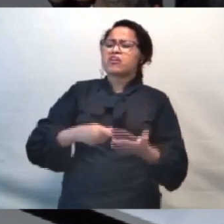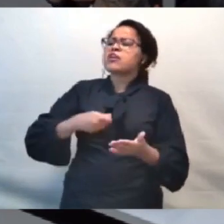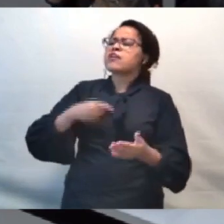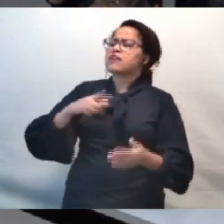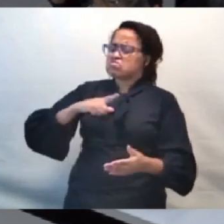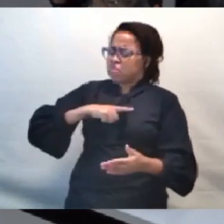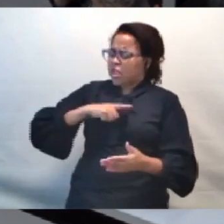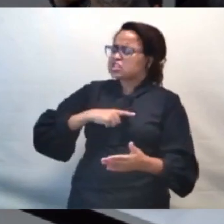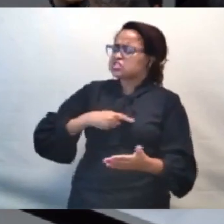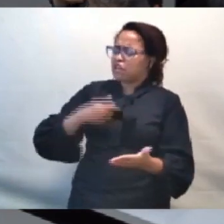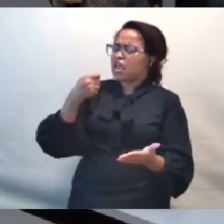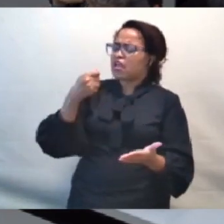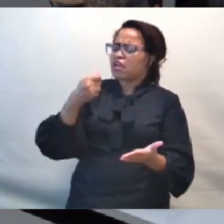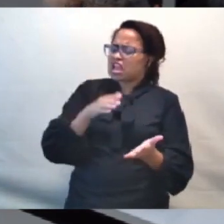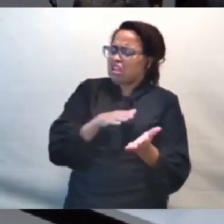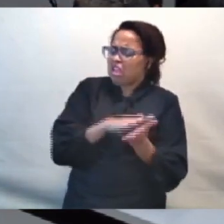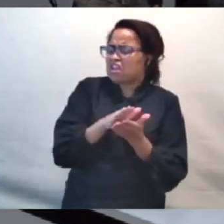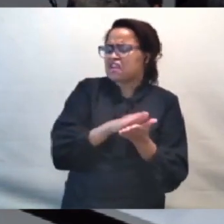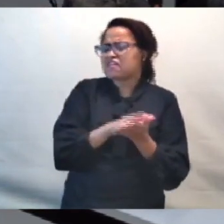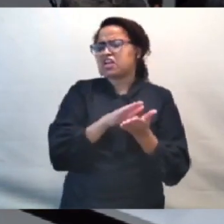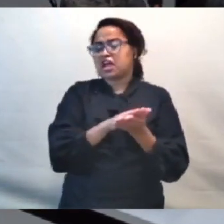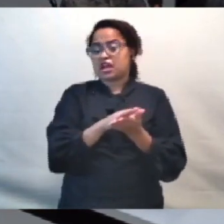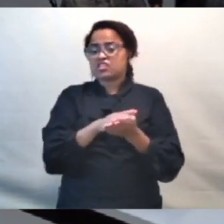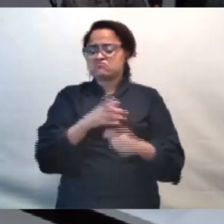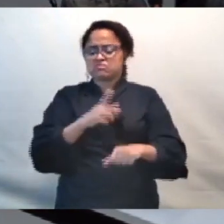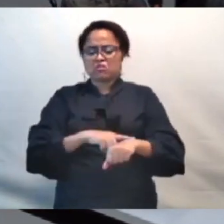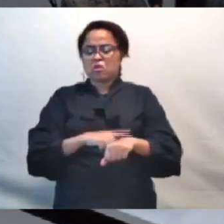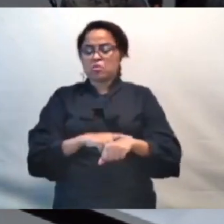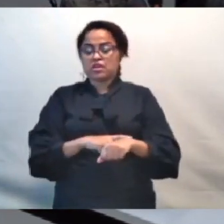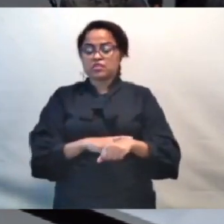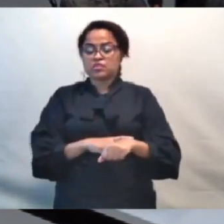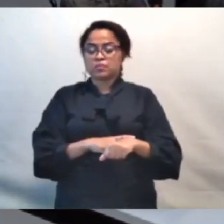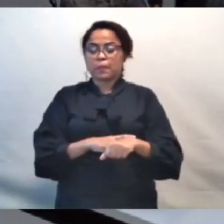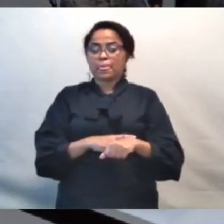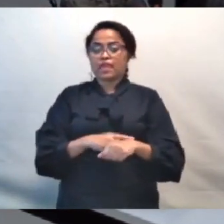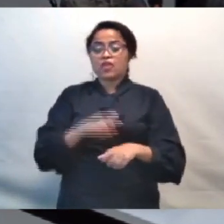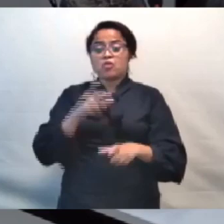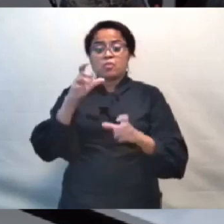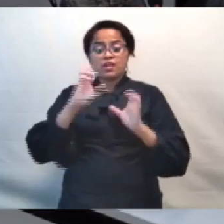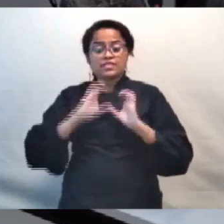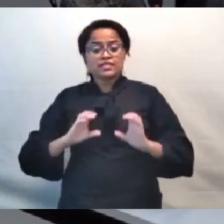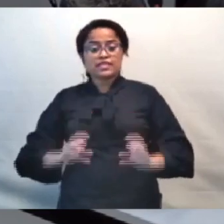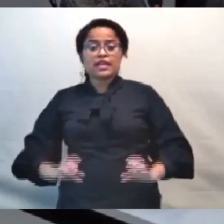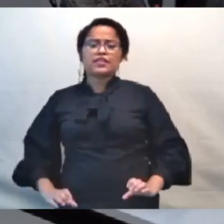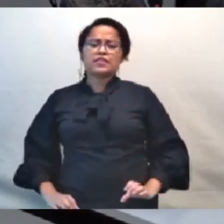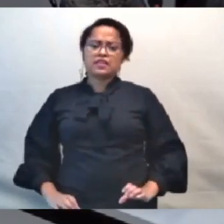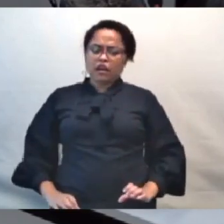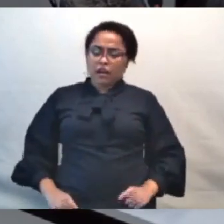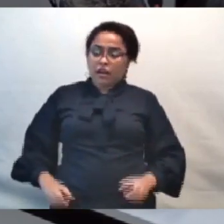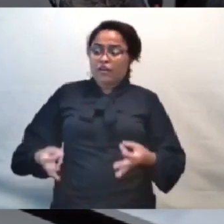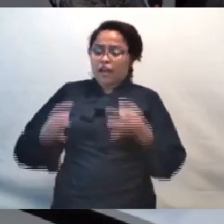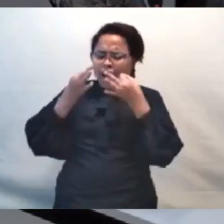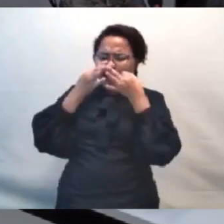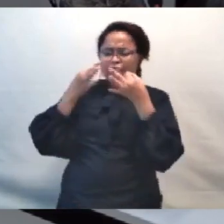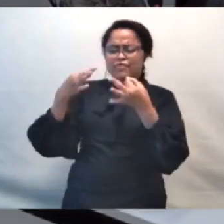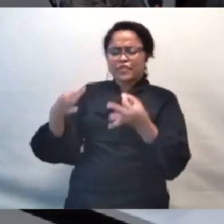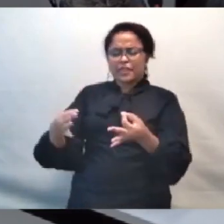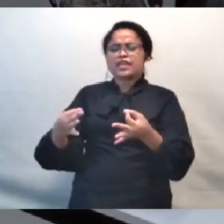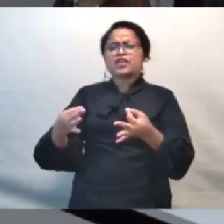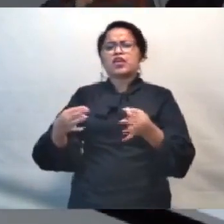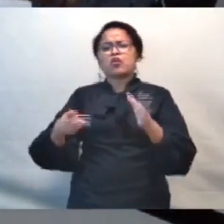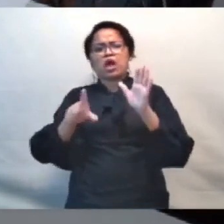que você, uma cidadã profundamente atenta, acompanhou toda a discussão que culminou com a lei do subsídio, a